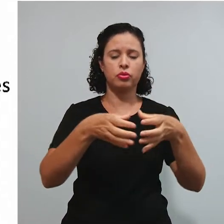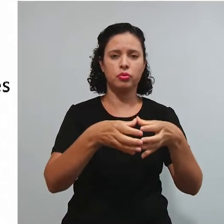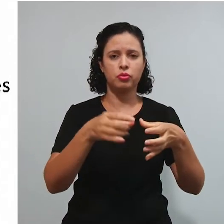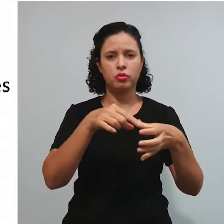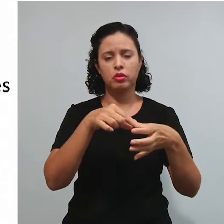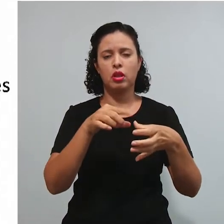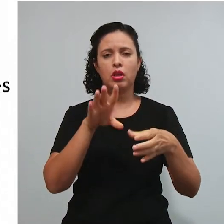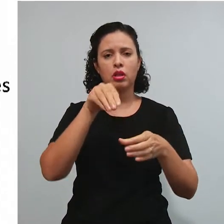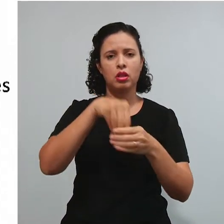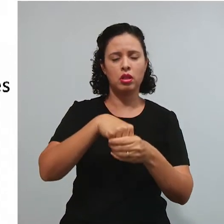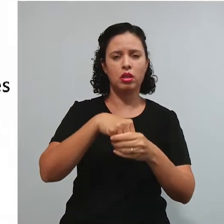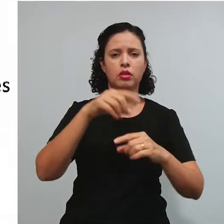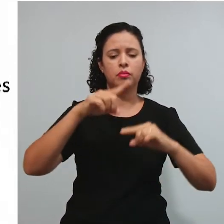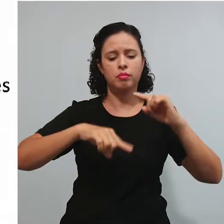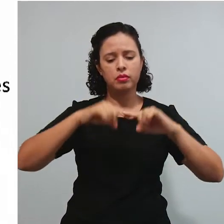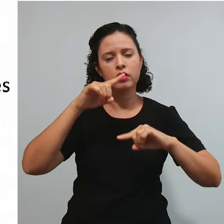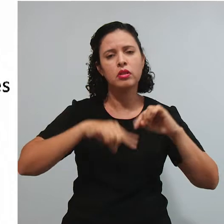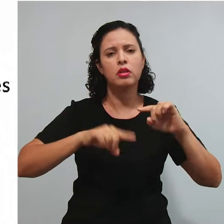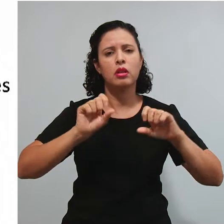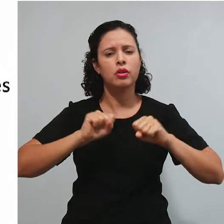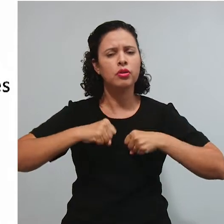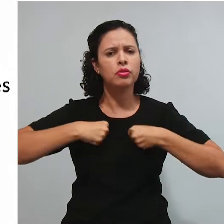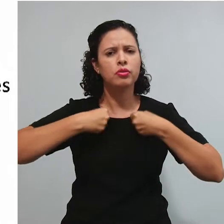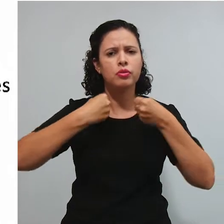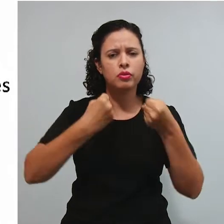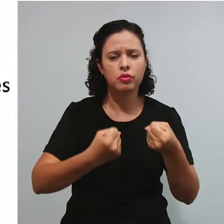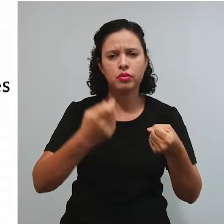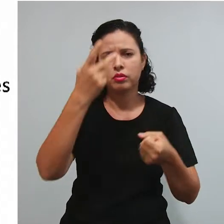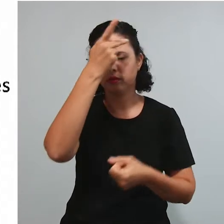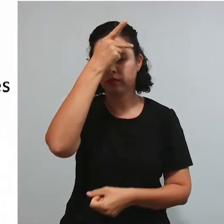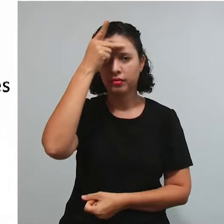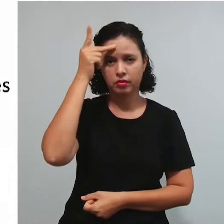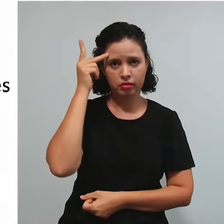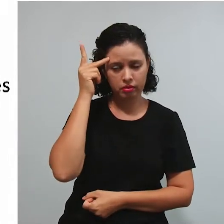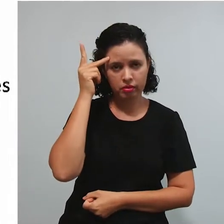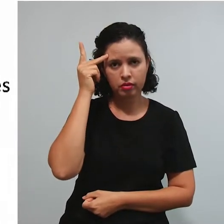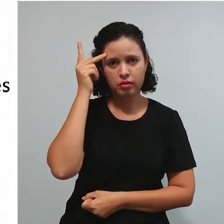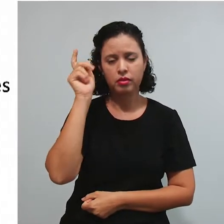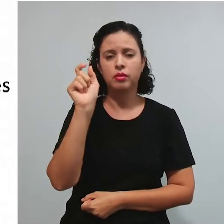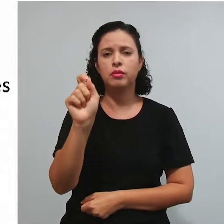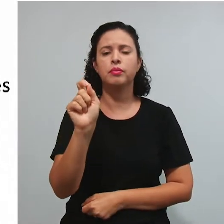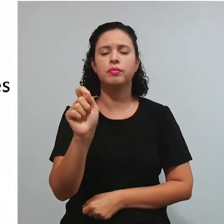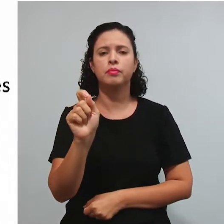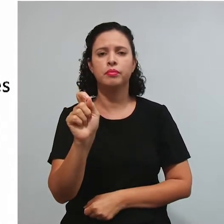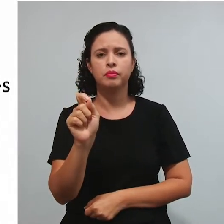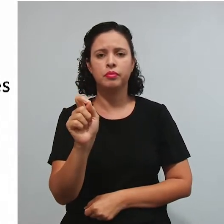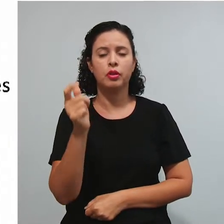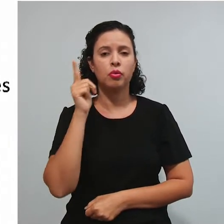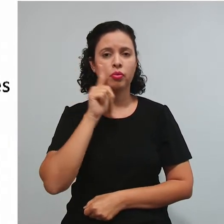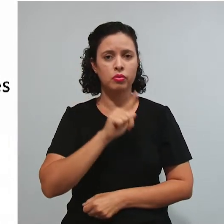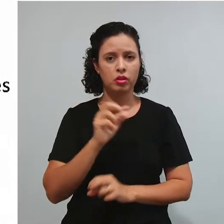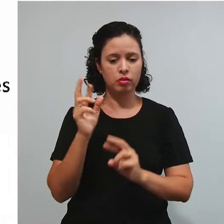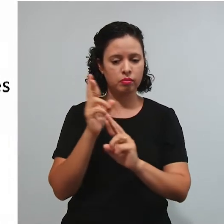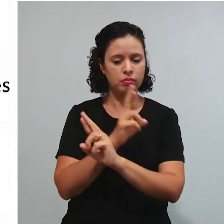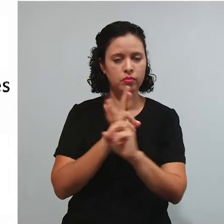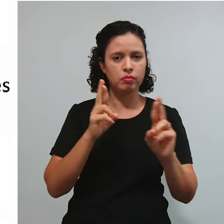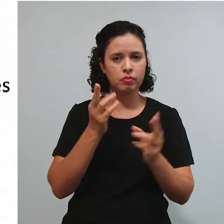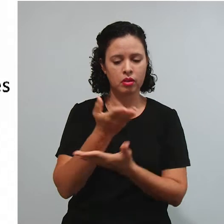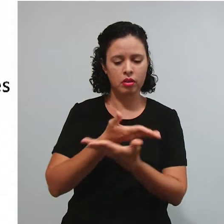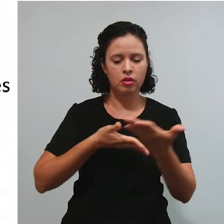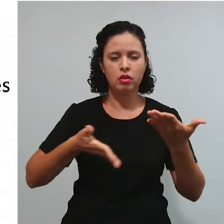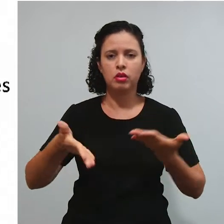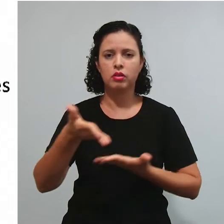de recursos, esforços e de pessoas que se